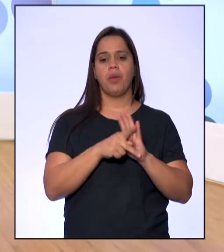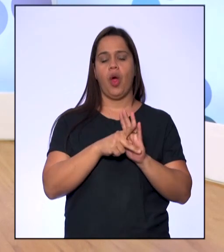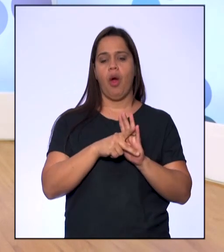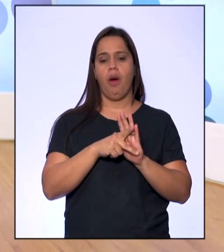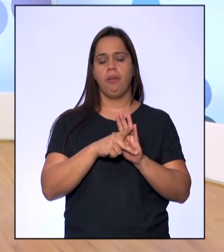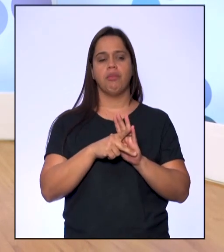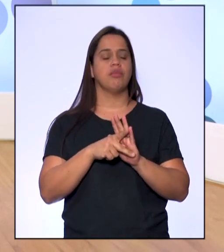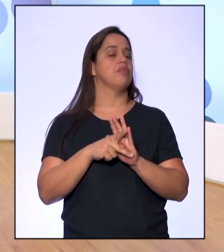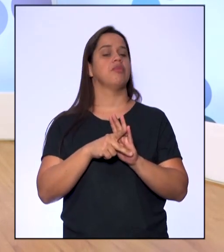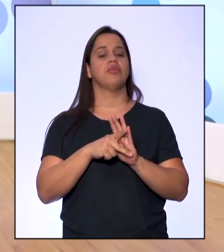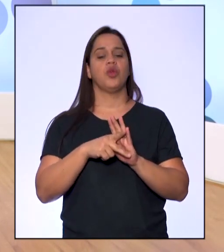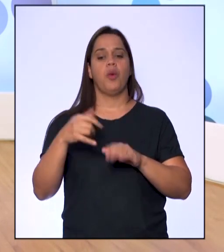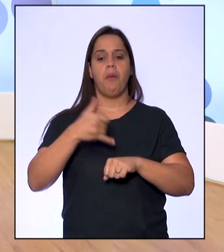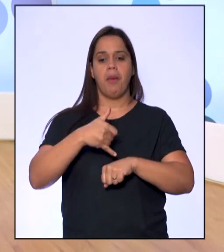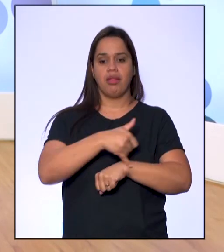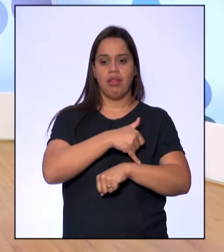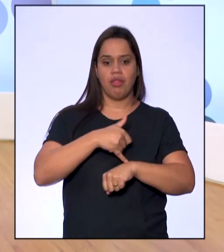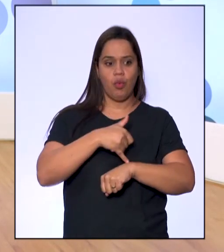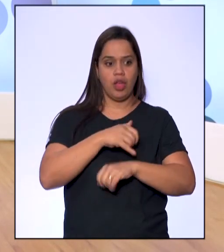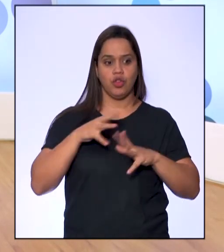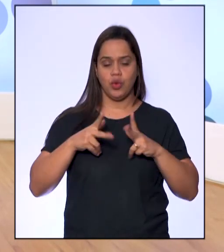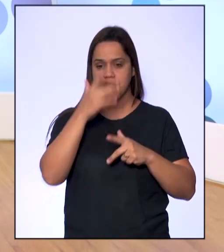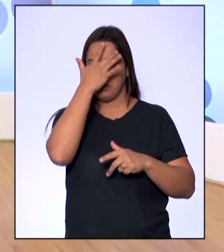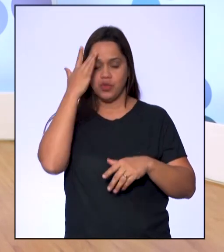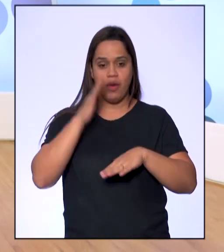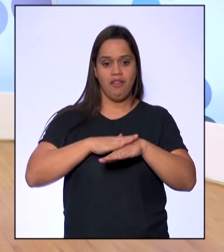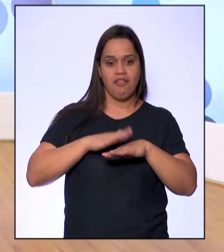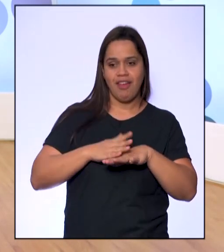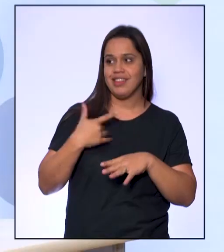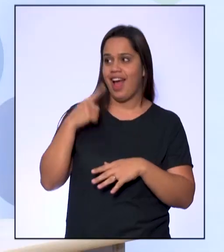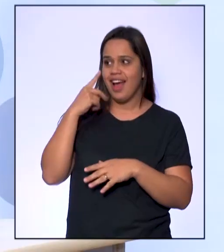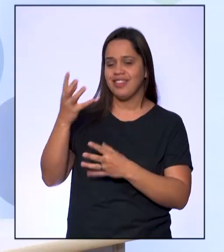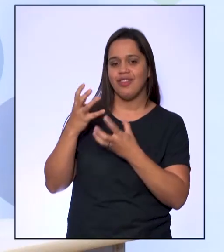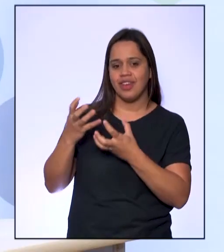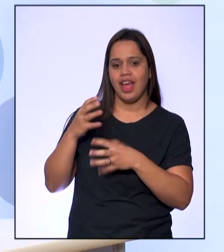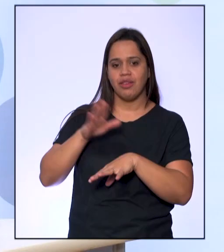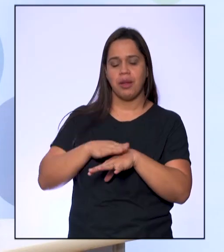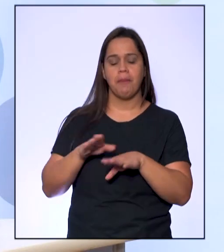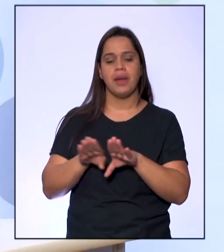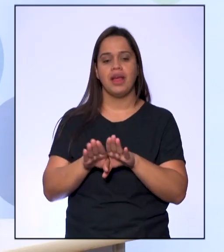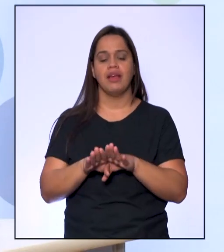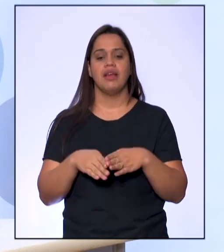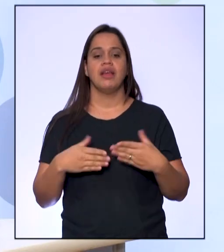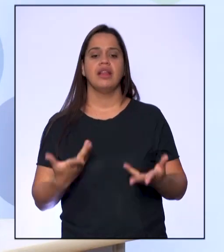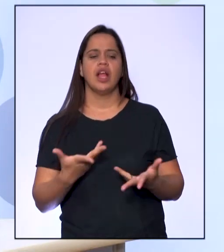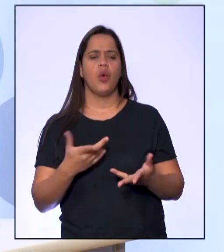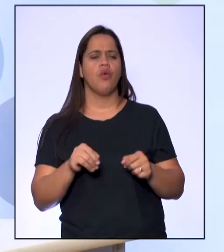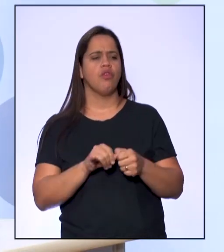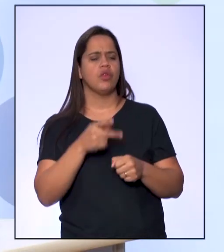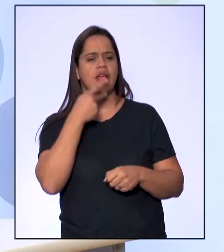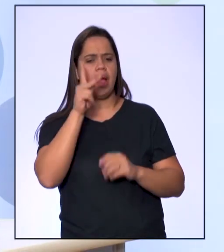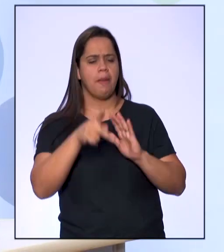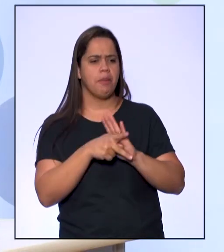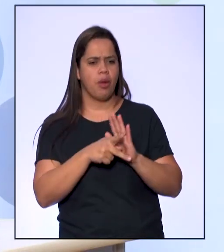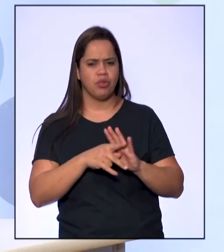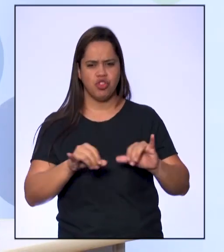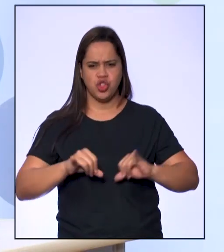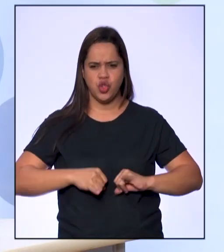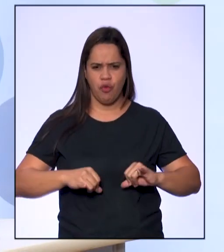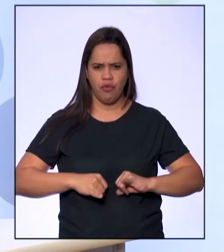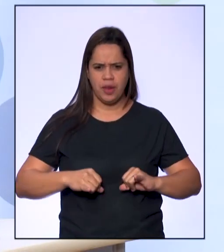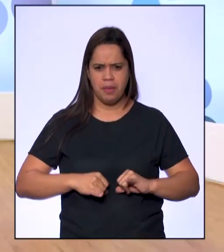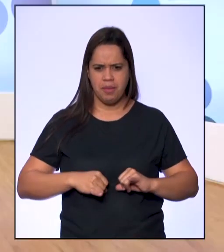todo mundo faz igual, não é? Exatamente. E se essa prática é um exemplo de mutilação? Aqui ninguém Ninguém